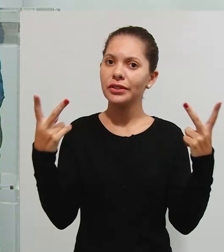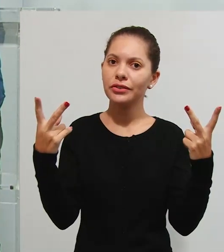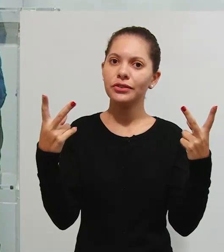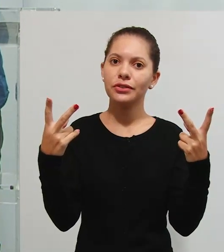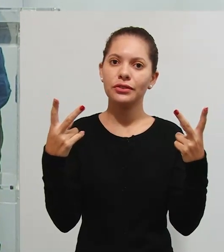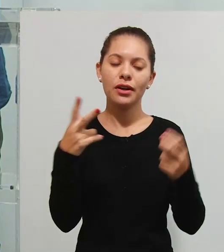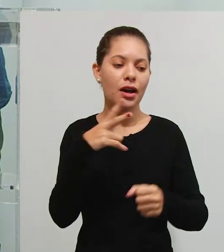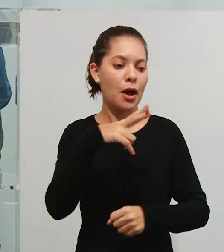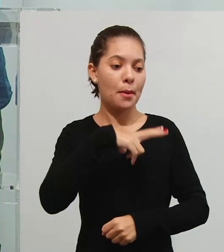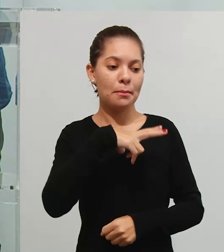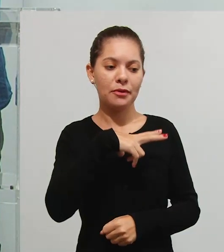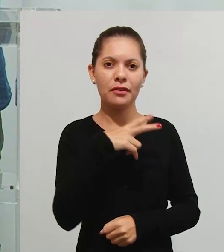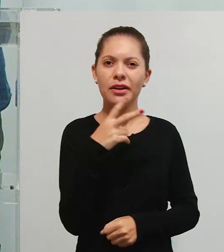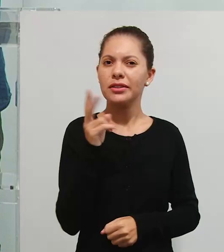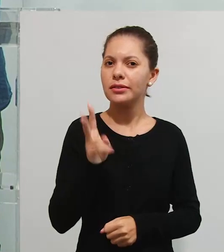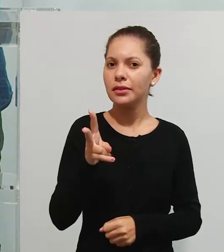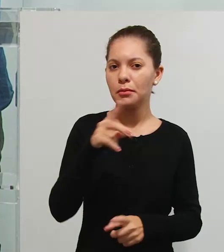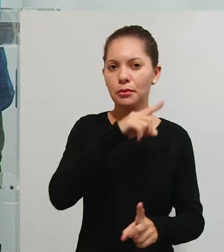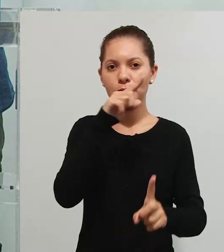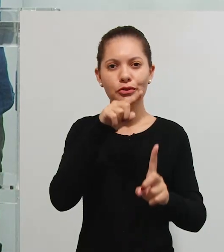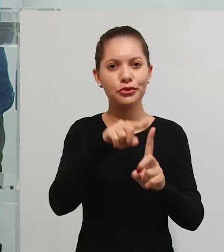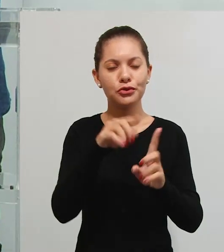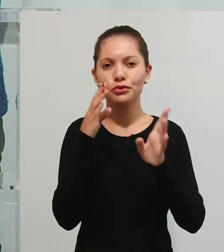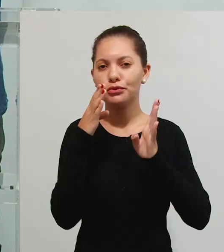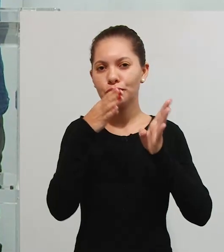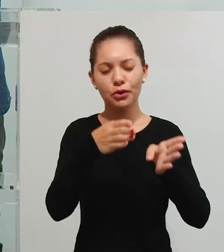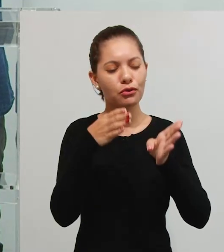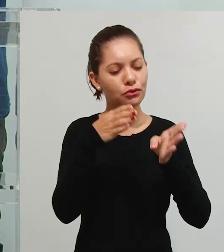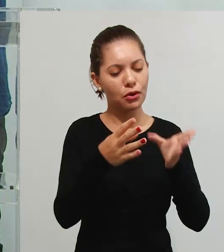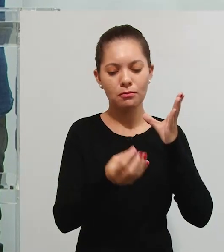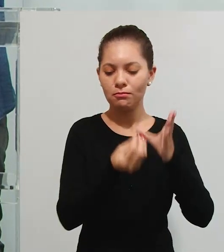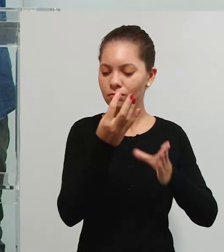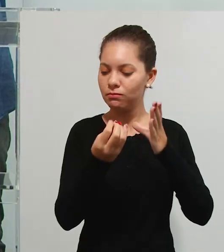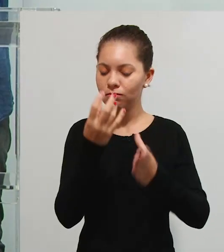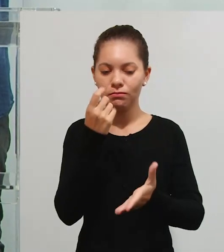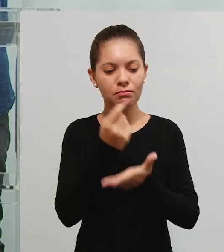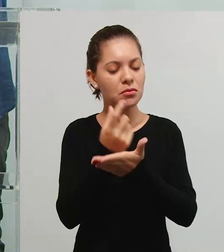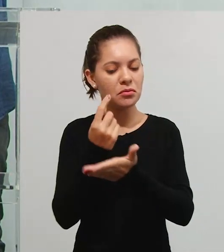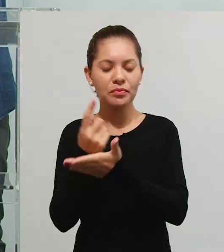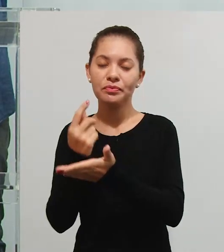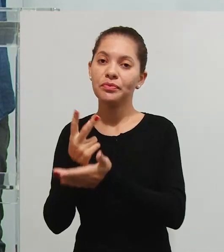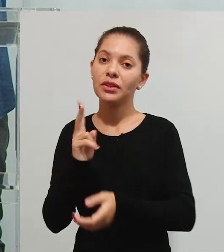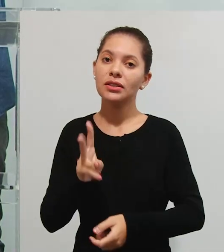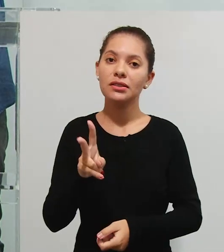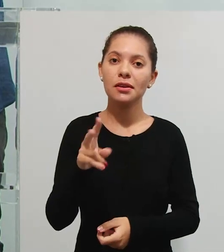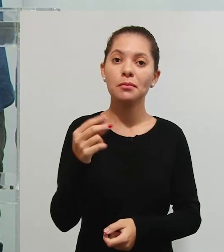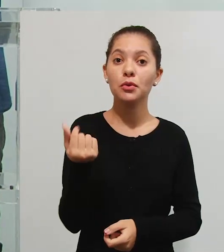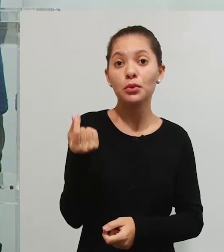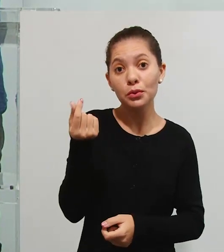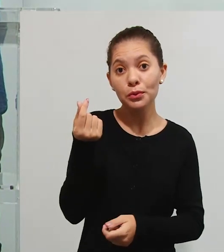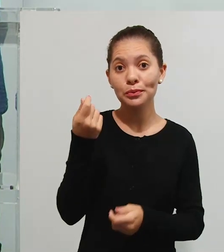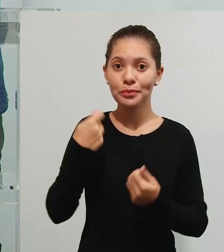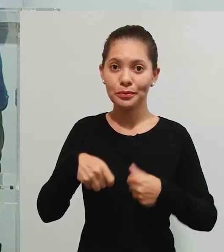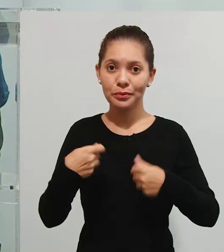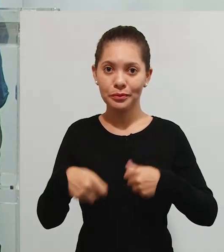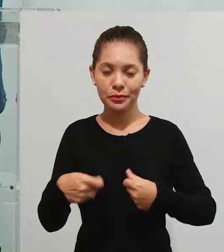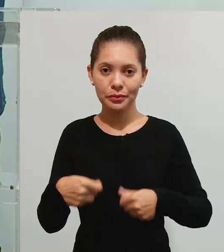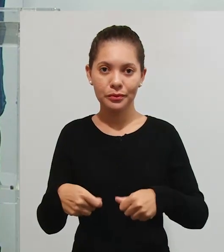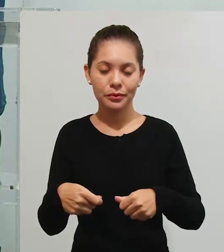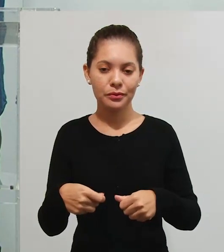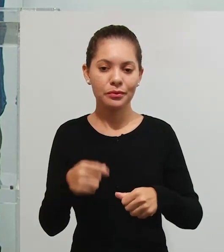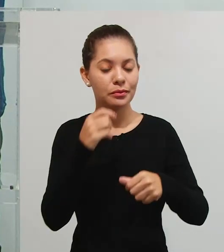né? A gente viu que a empresa privada ela sempre tem o objetivo, o foco de produzir, de vender, sempre visando lucro.